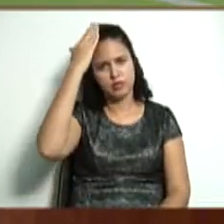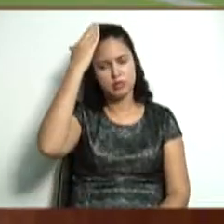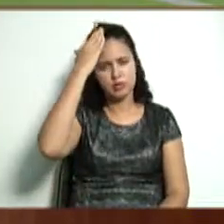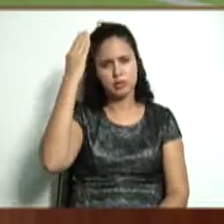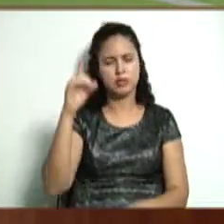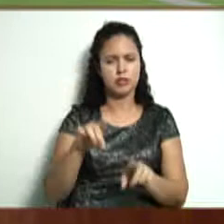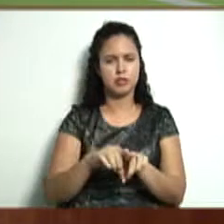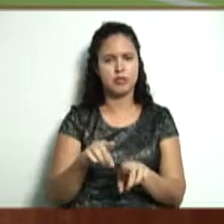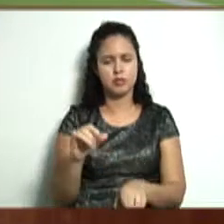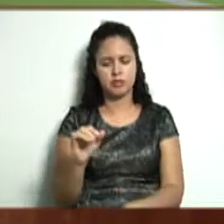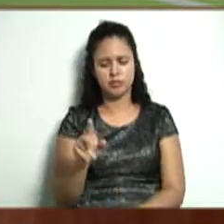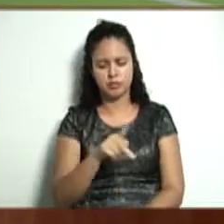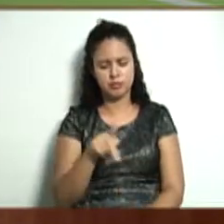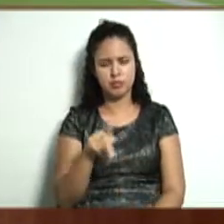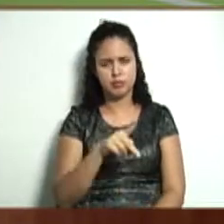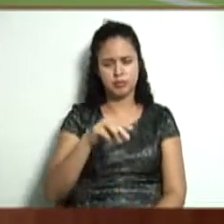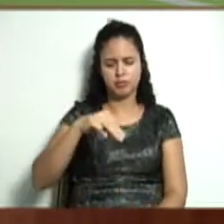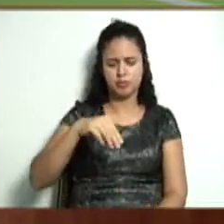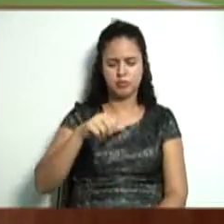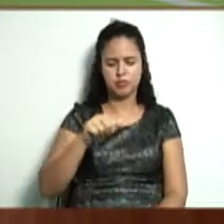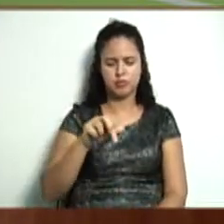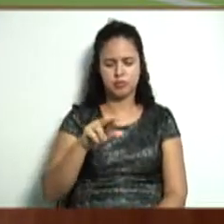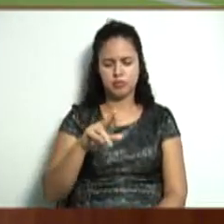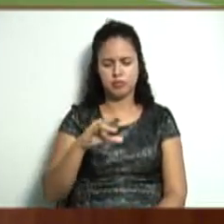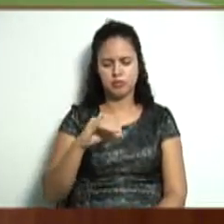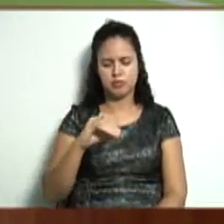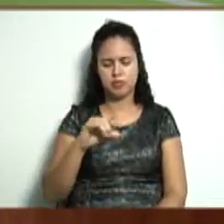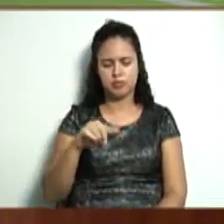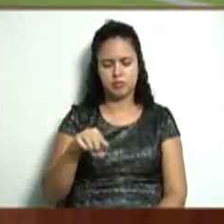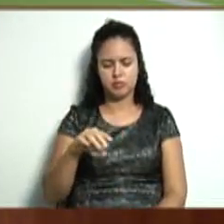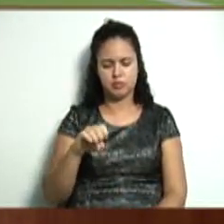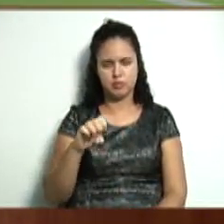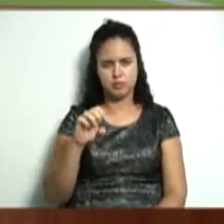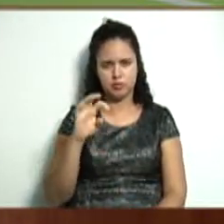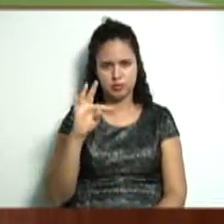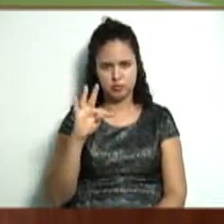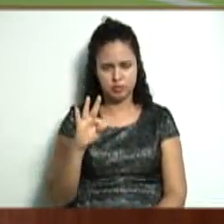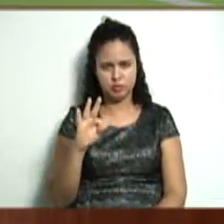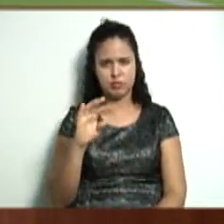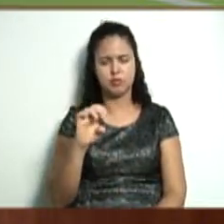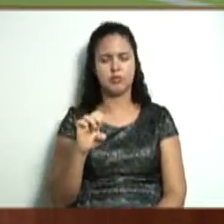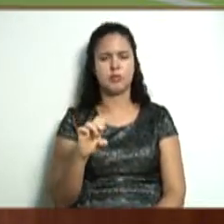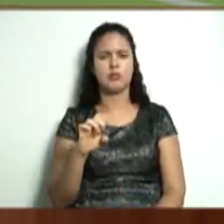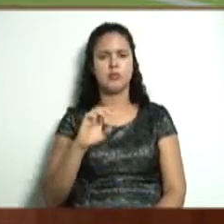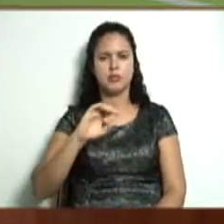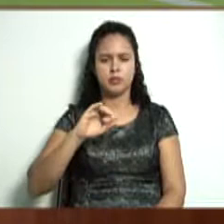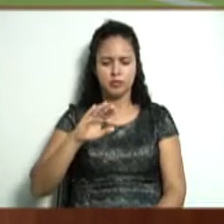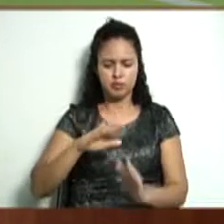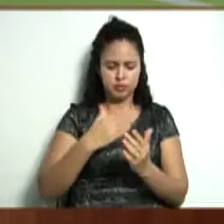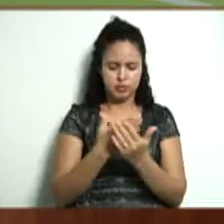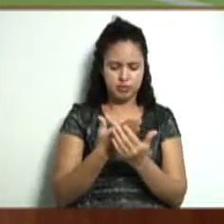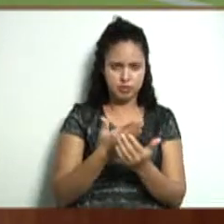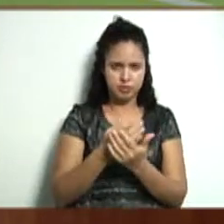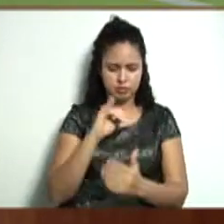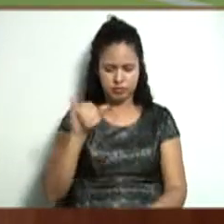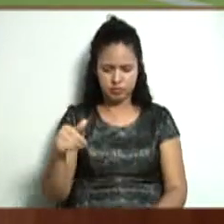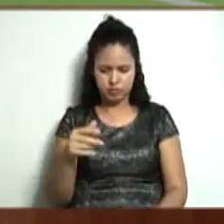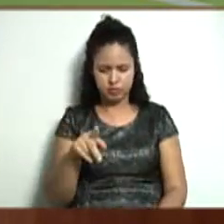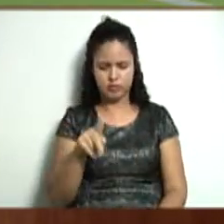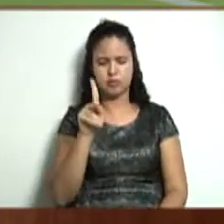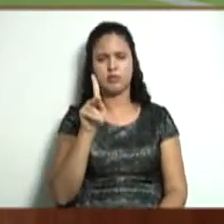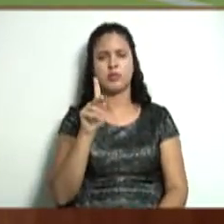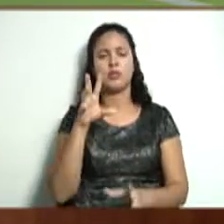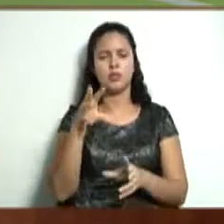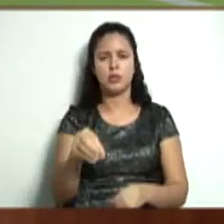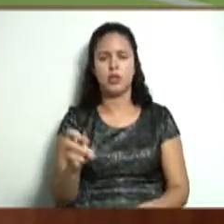a professora Marisete Maria Pereira Duarte, da Escola JK de Rolim de Moura. Todos